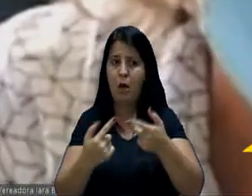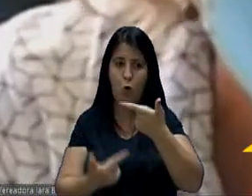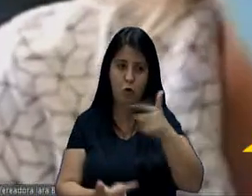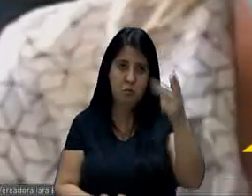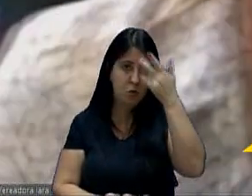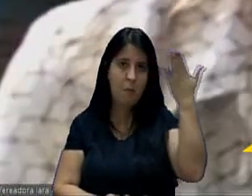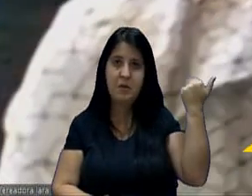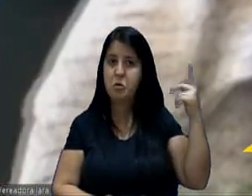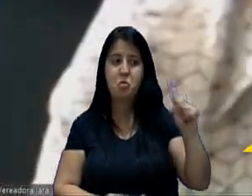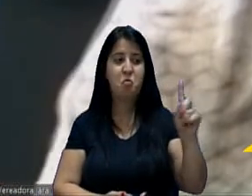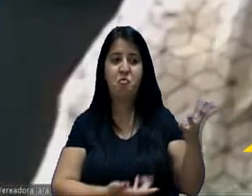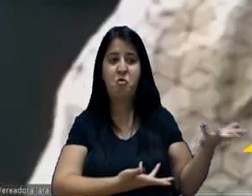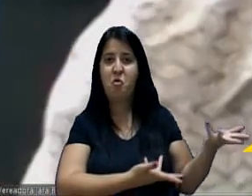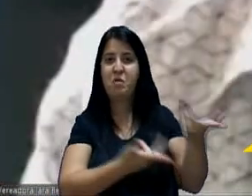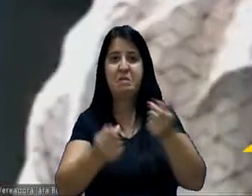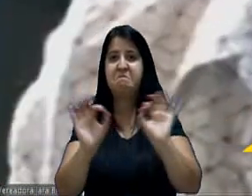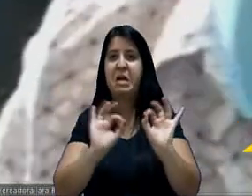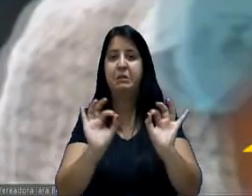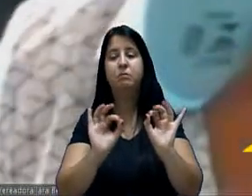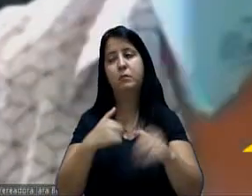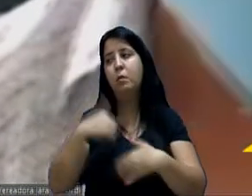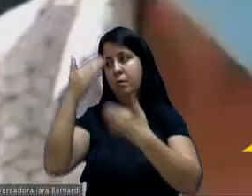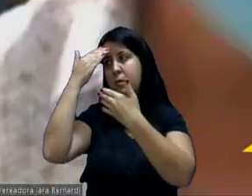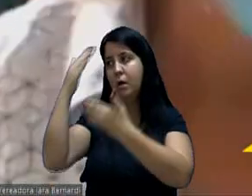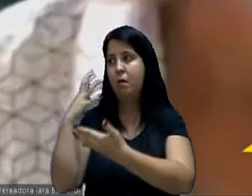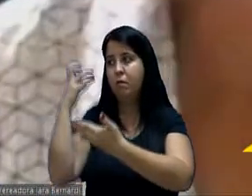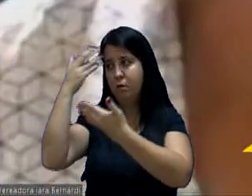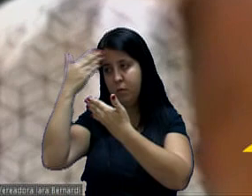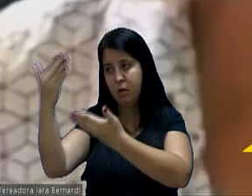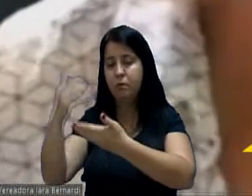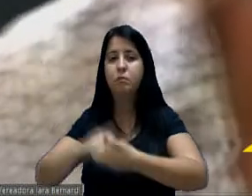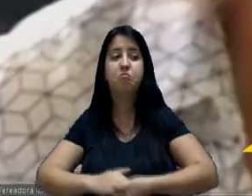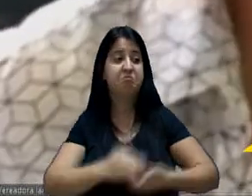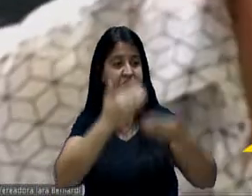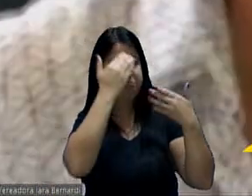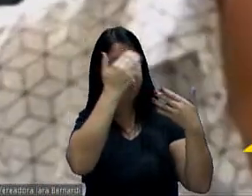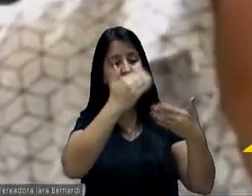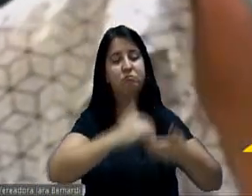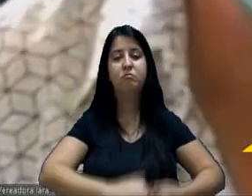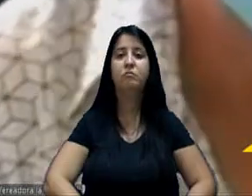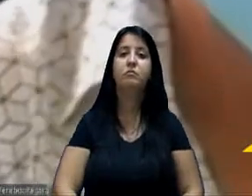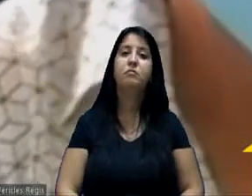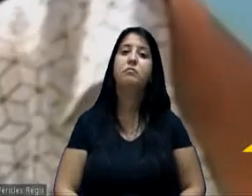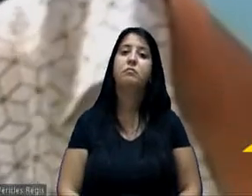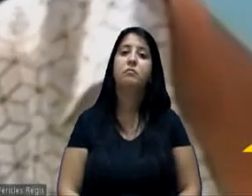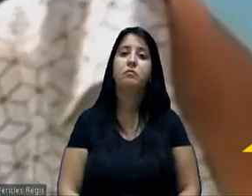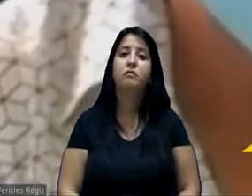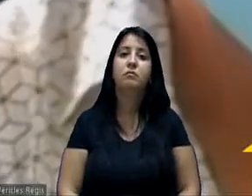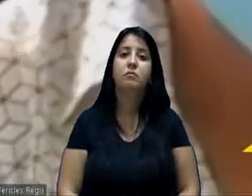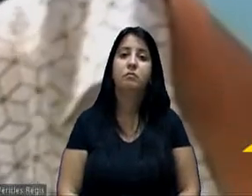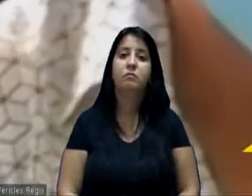mais convidados. Obrigada, vereadora Fernanda. Obrigada.